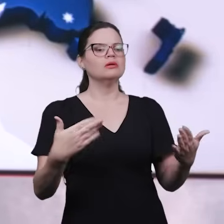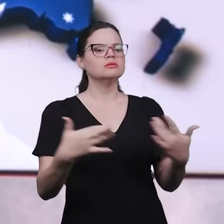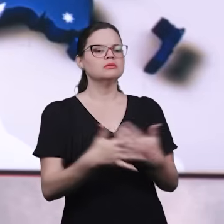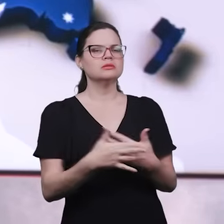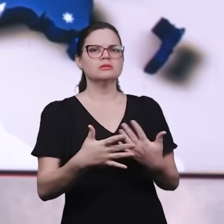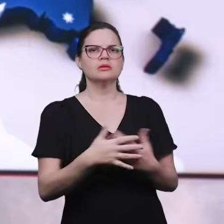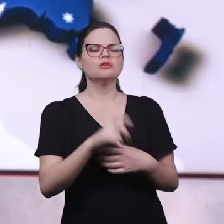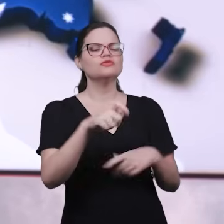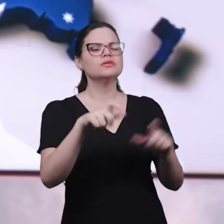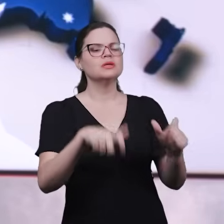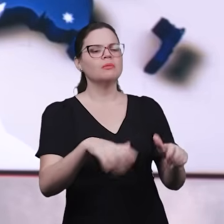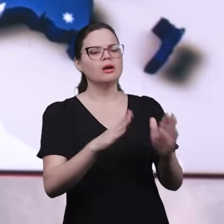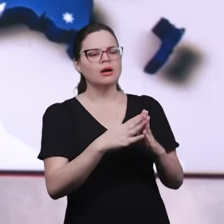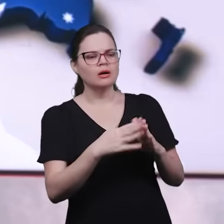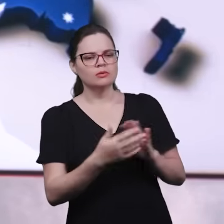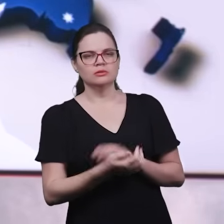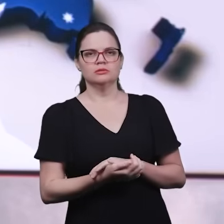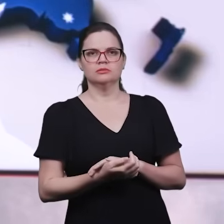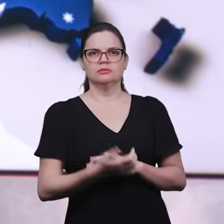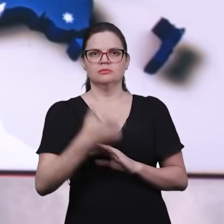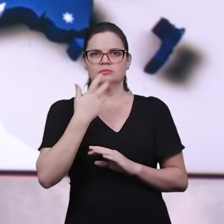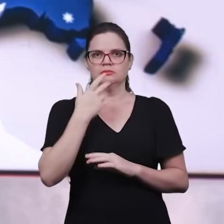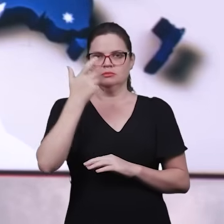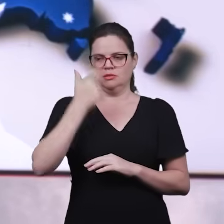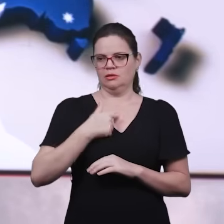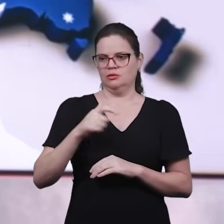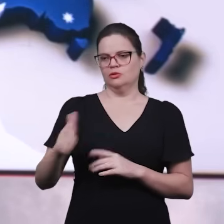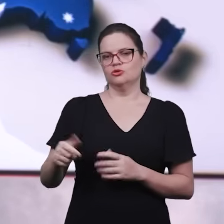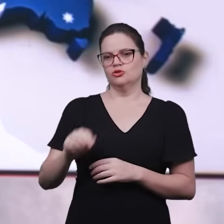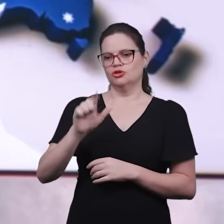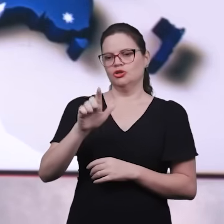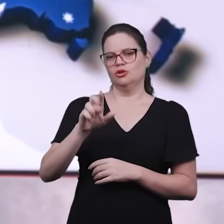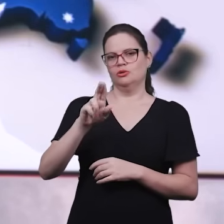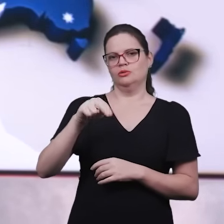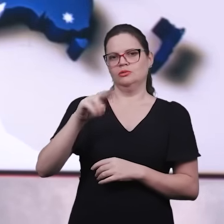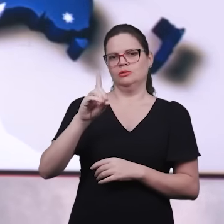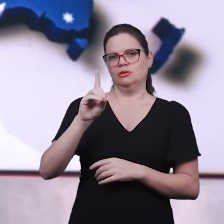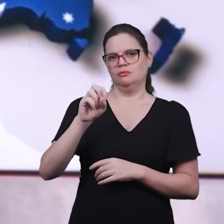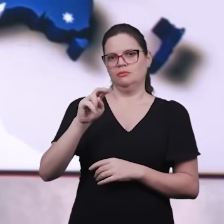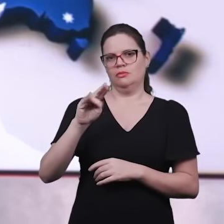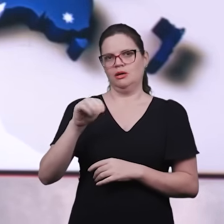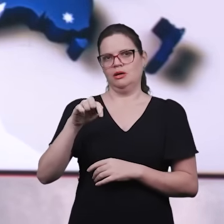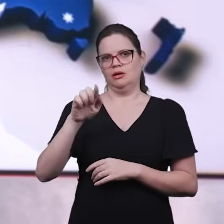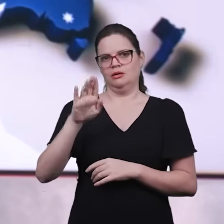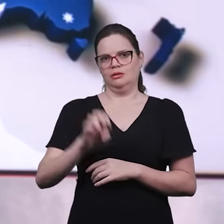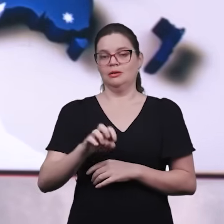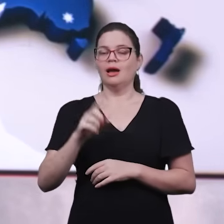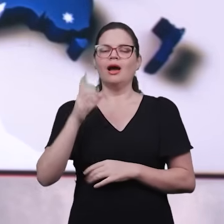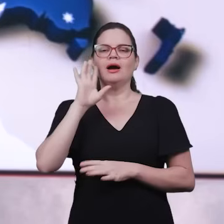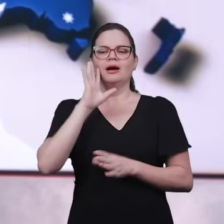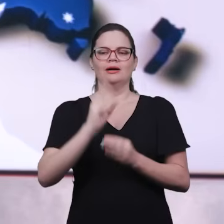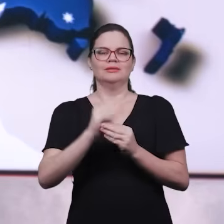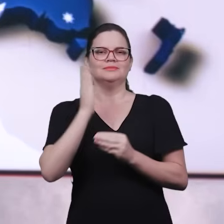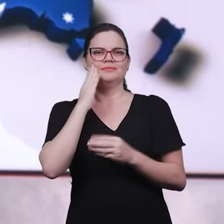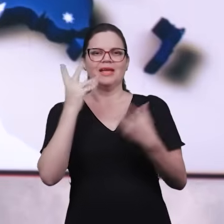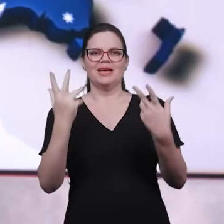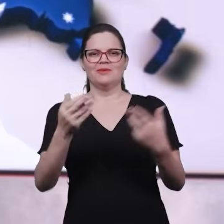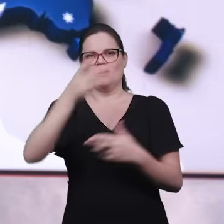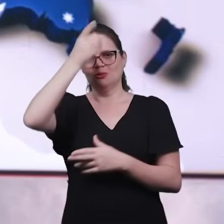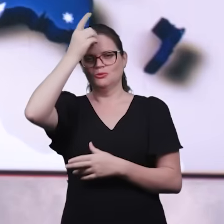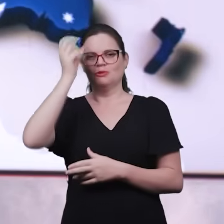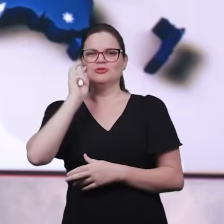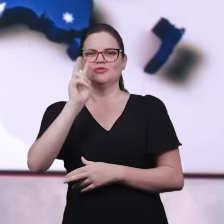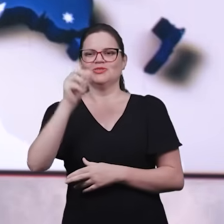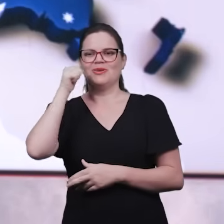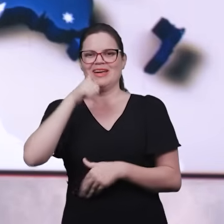a cidade. De onde você é? E ele me falou, sou de Nuremberg, na Alemanha. Aí ele estava se cumprindo a visão